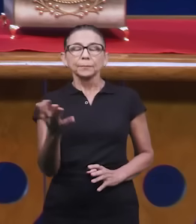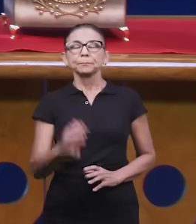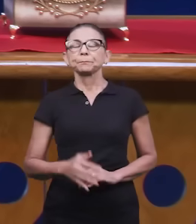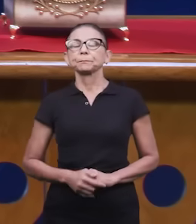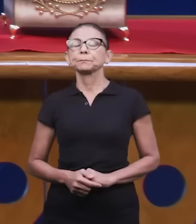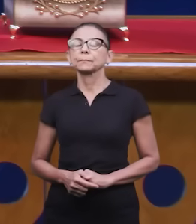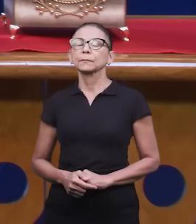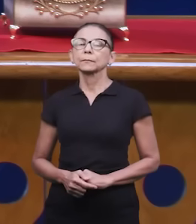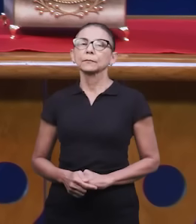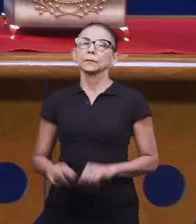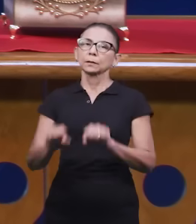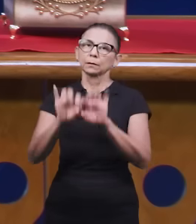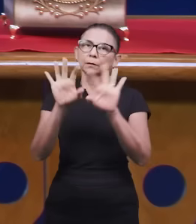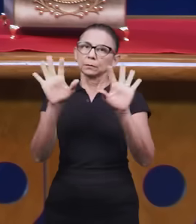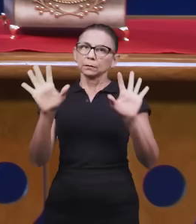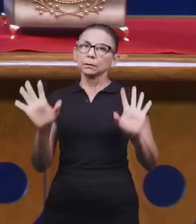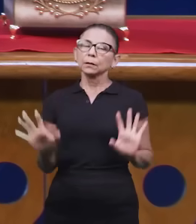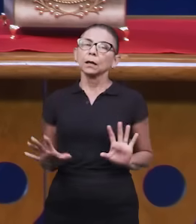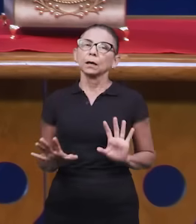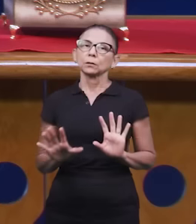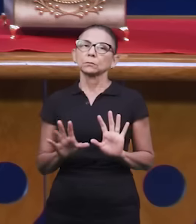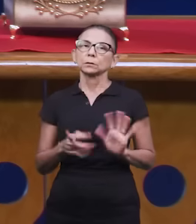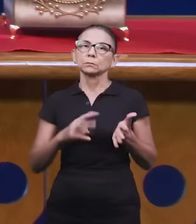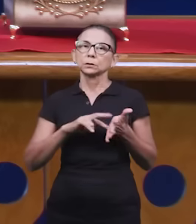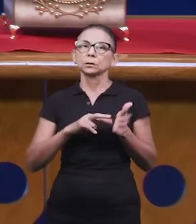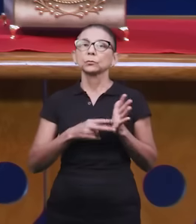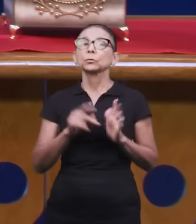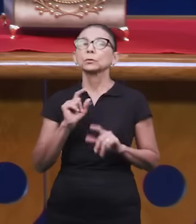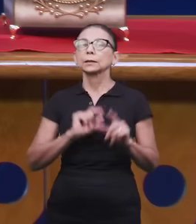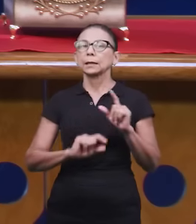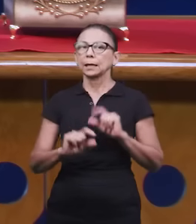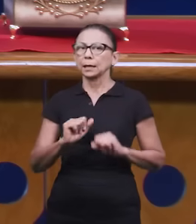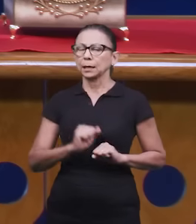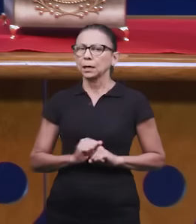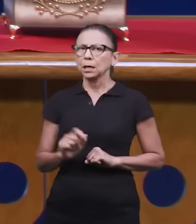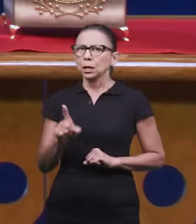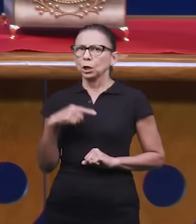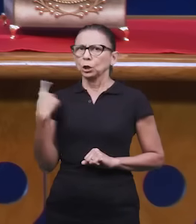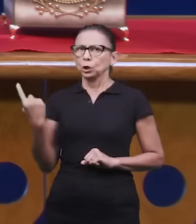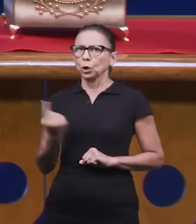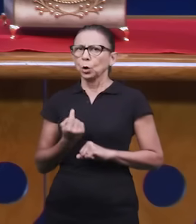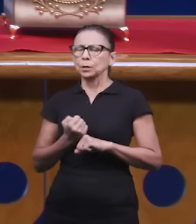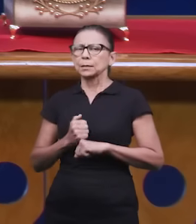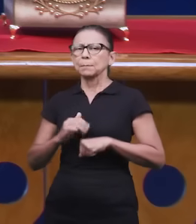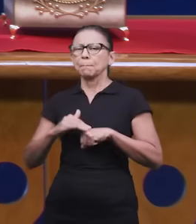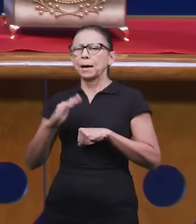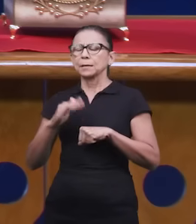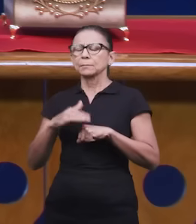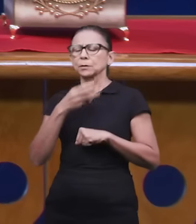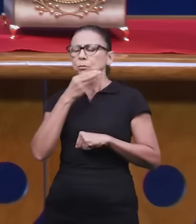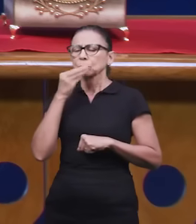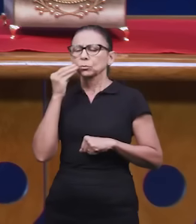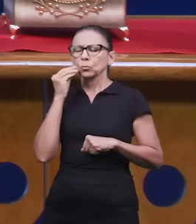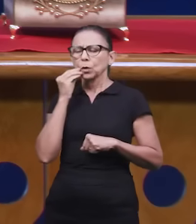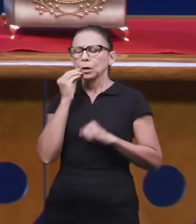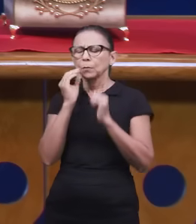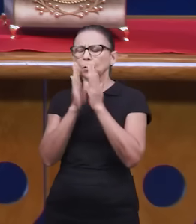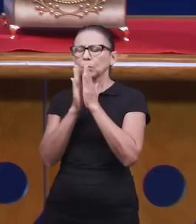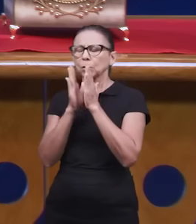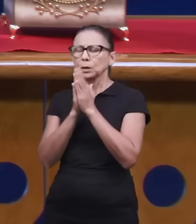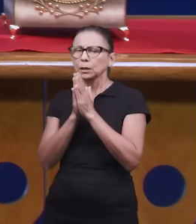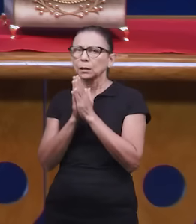futuro. É claro que o que queremos dizer com isso? Quanto mais nos consagramos ao Senhor, em